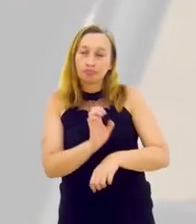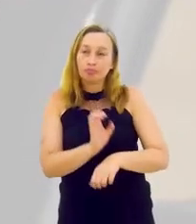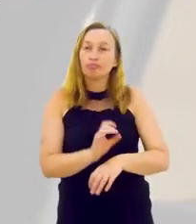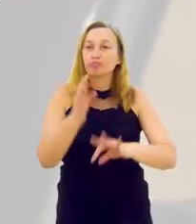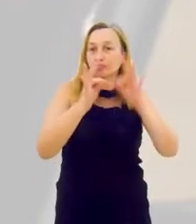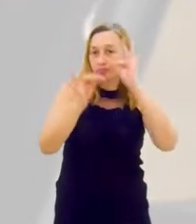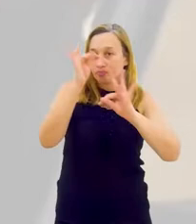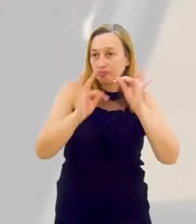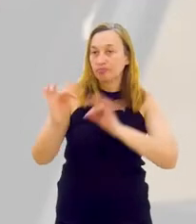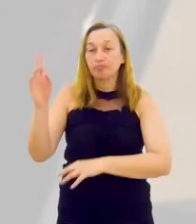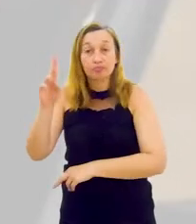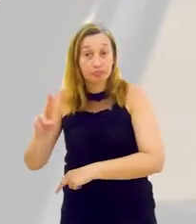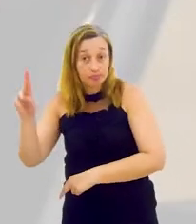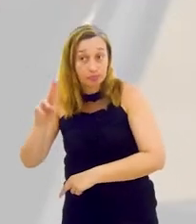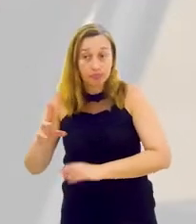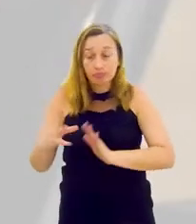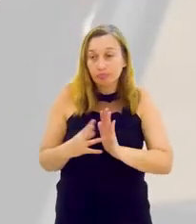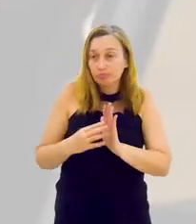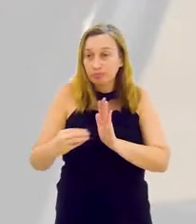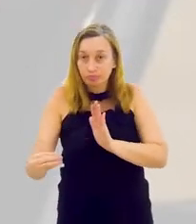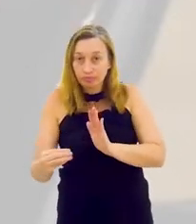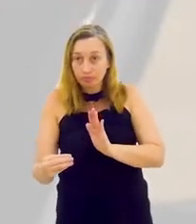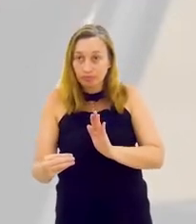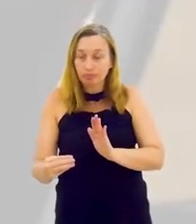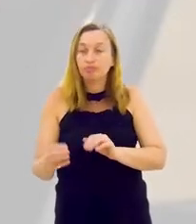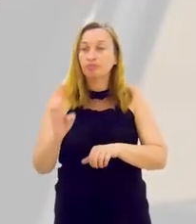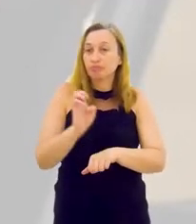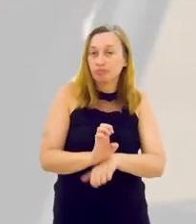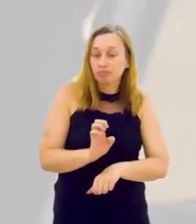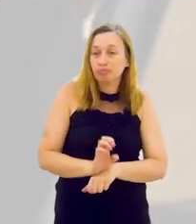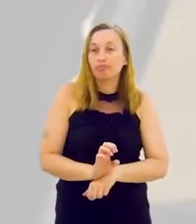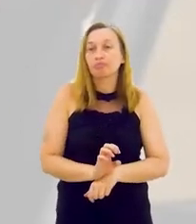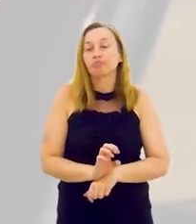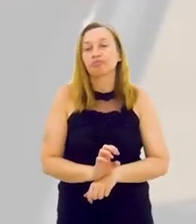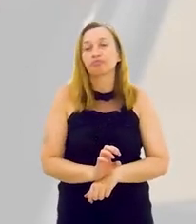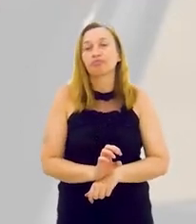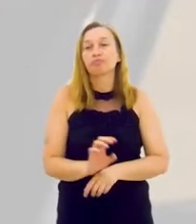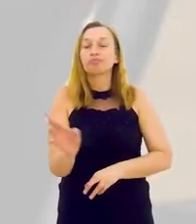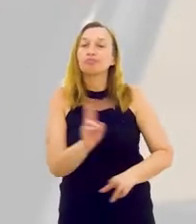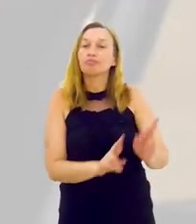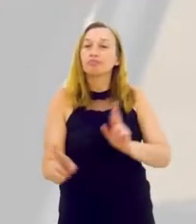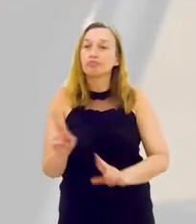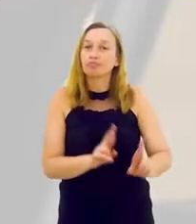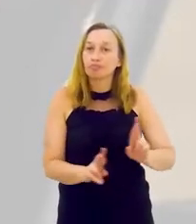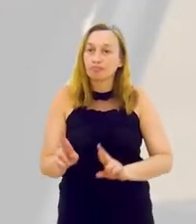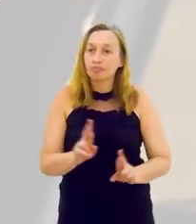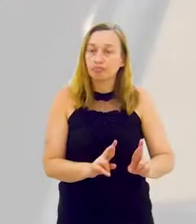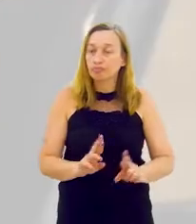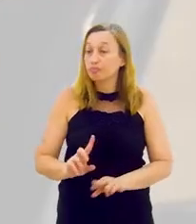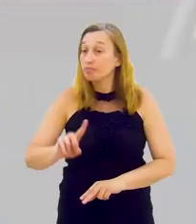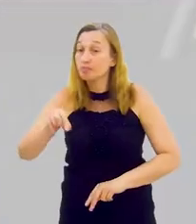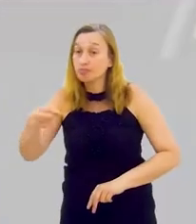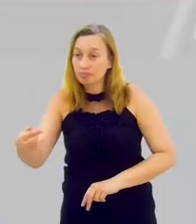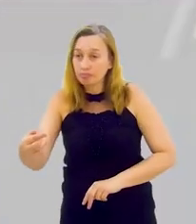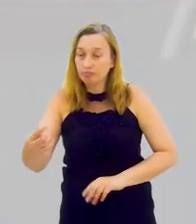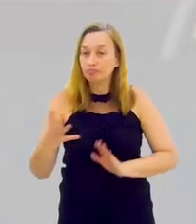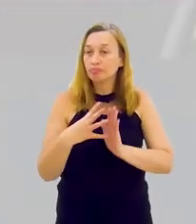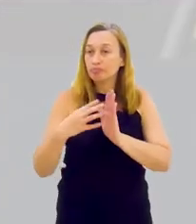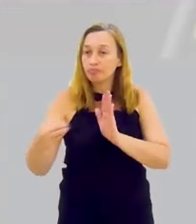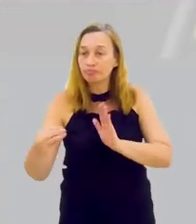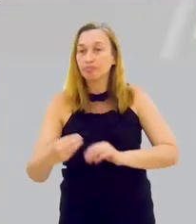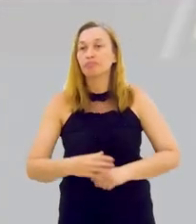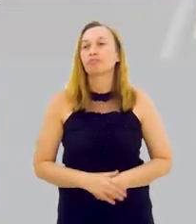e universidades, e promovendo, principalmente as estaduais, no caso, né, a se relacionar com o entorno nesse modelo